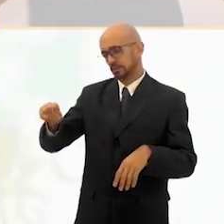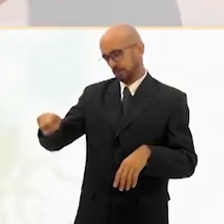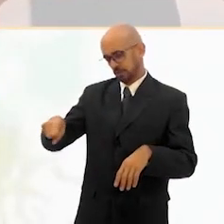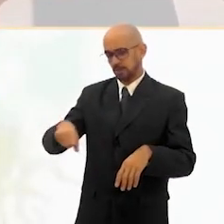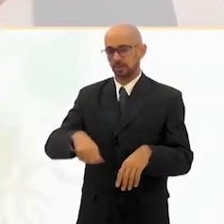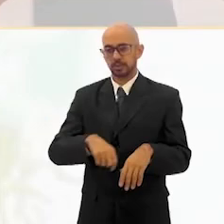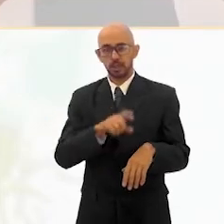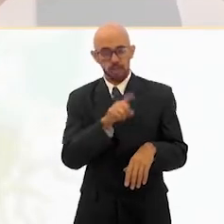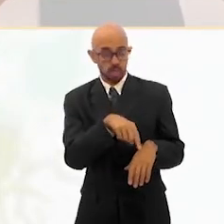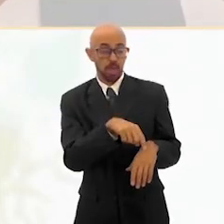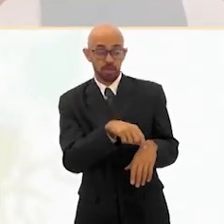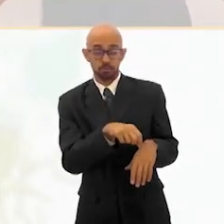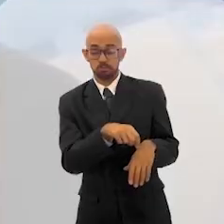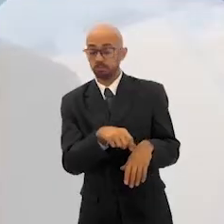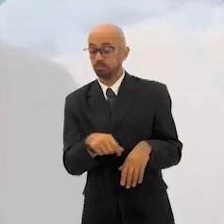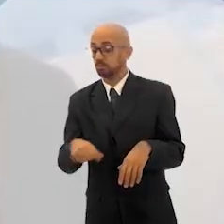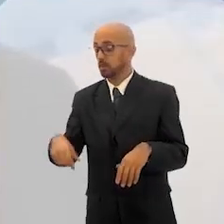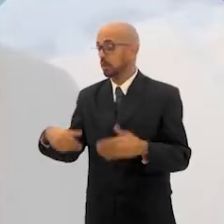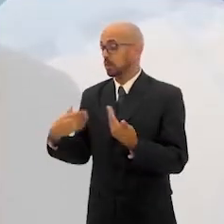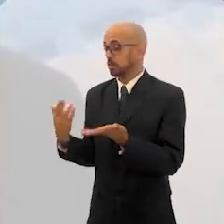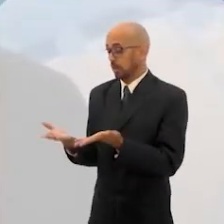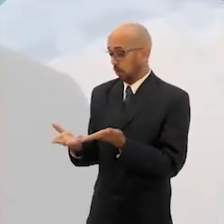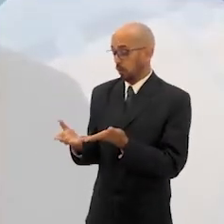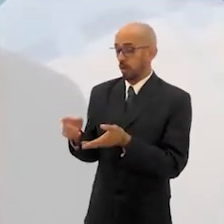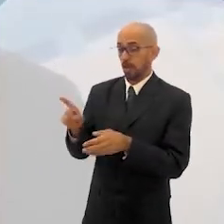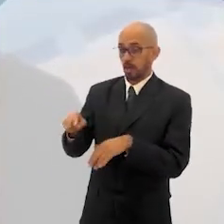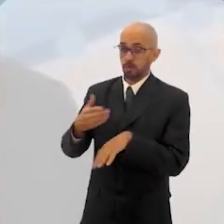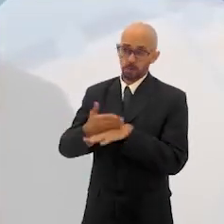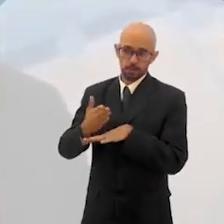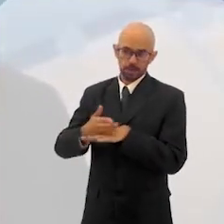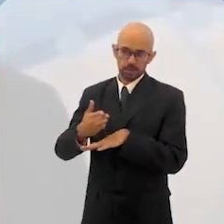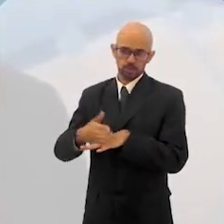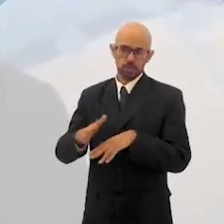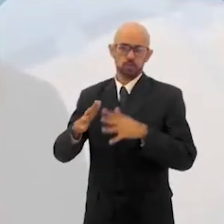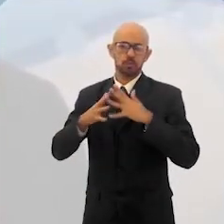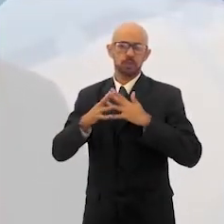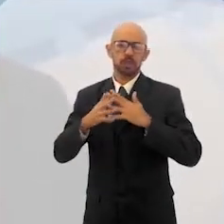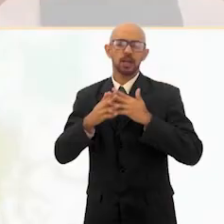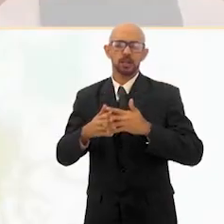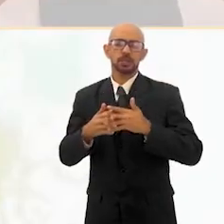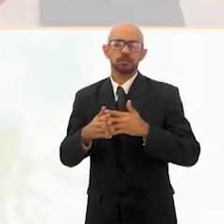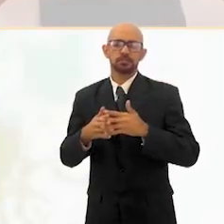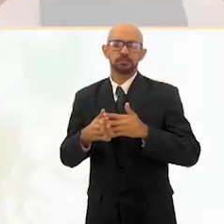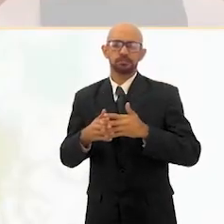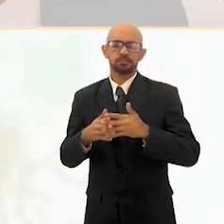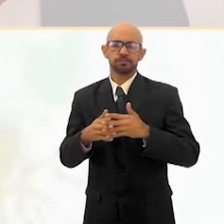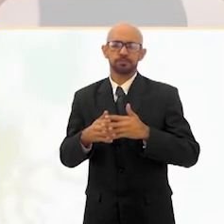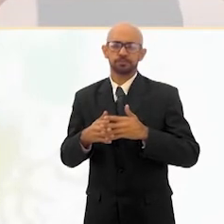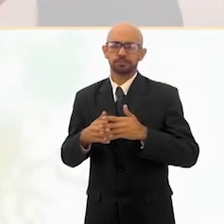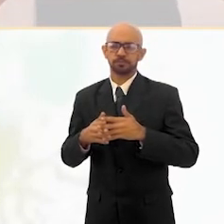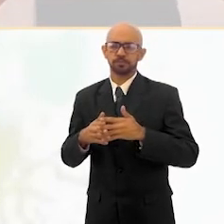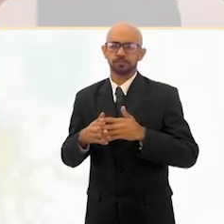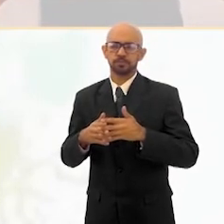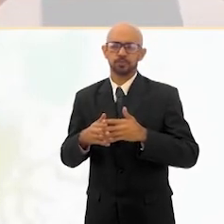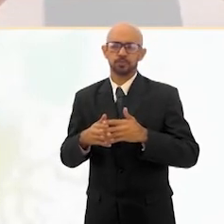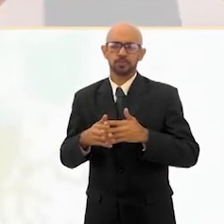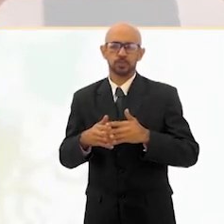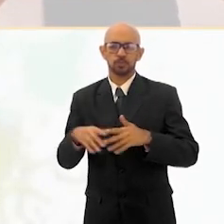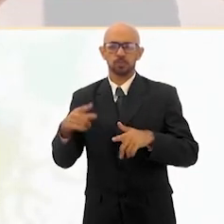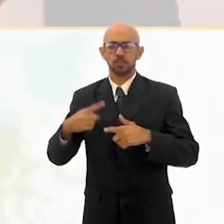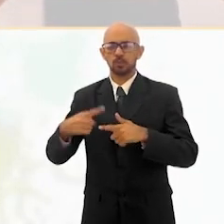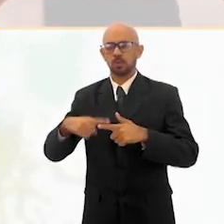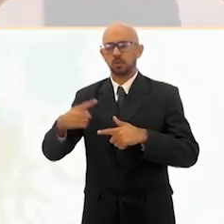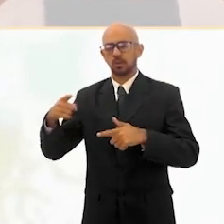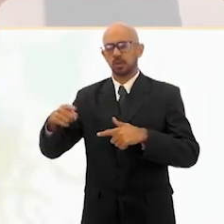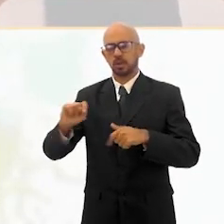democrática. falando. É uma prática muito difícil, tá, gente? A Sem democracia não é sombra de dúvida, é fácil. mais fácil você